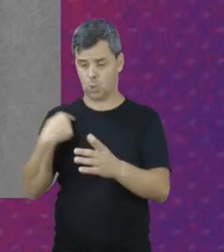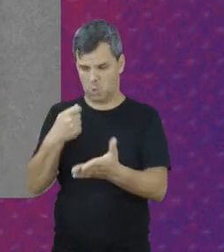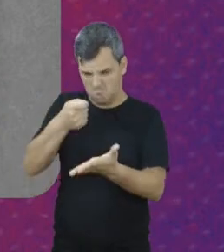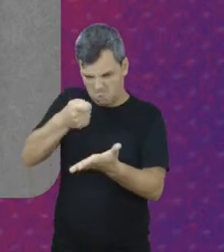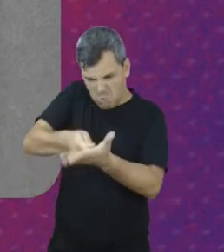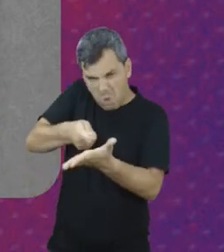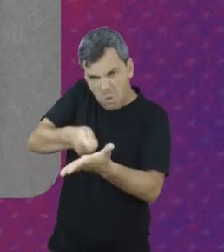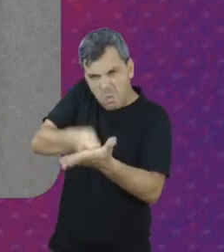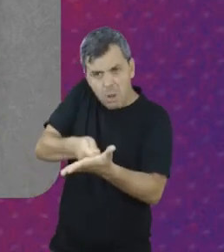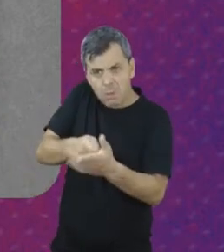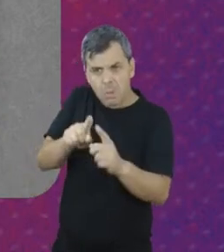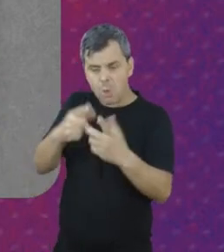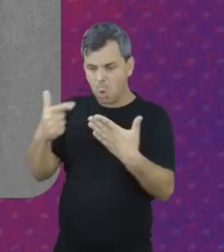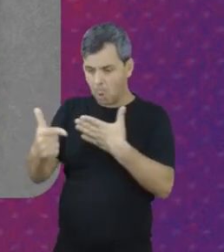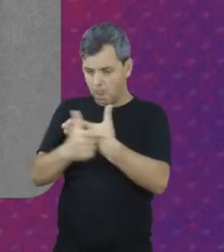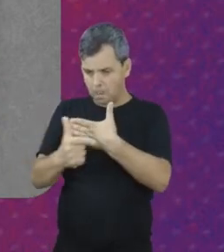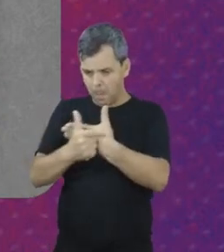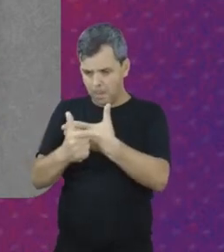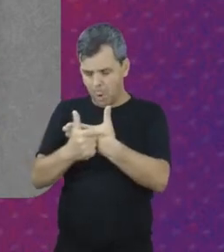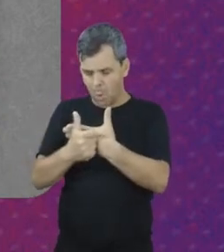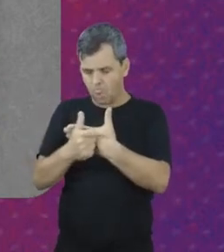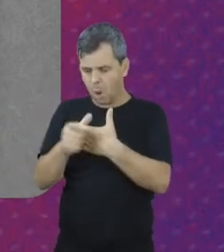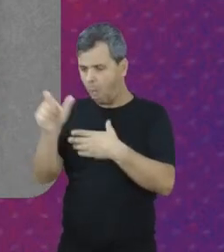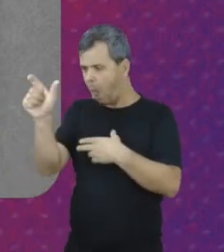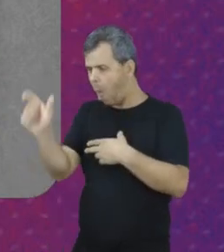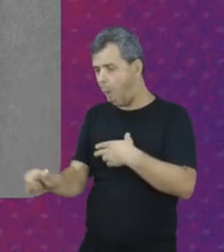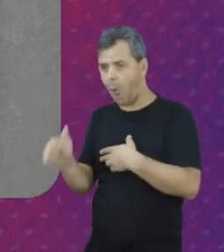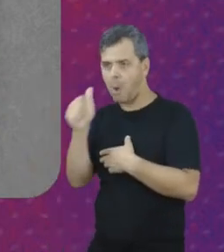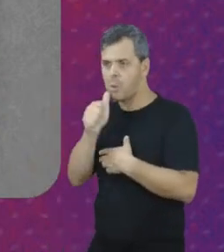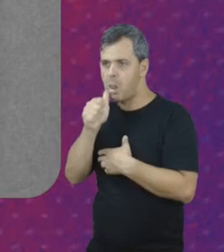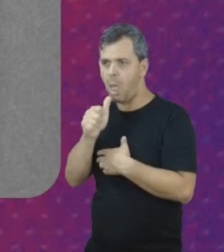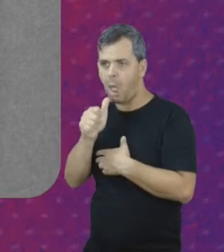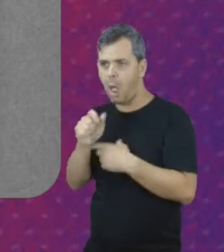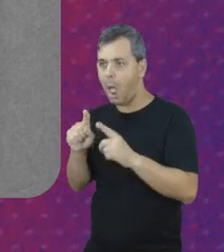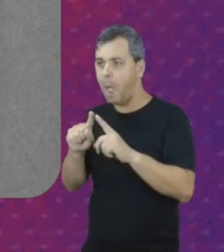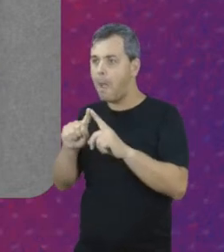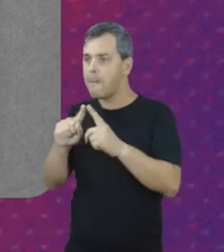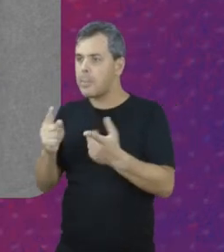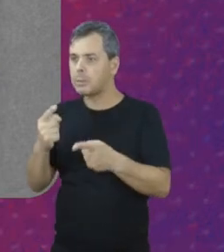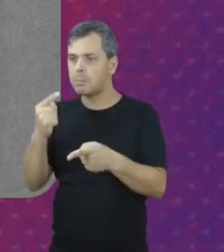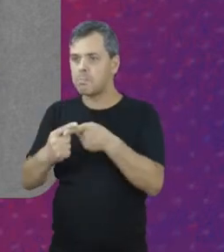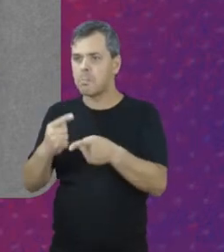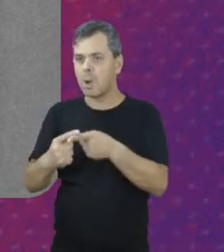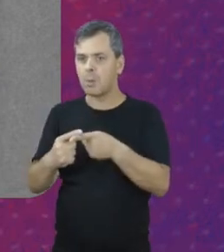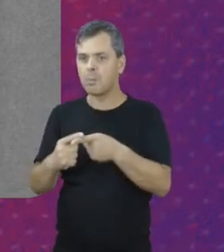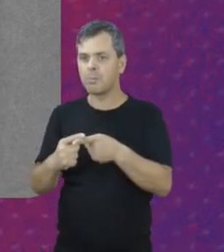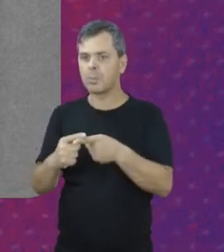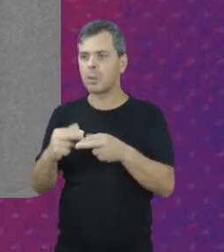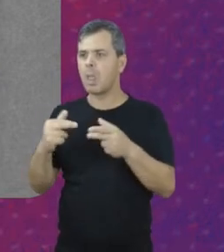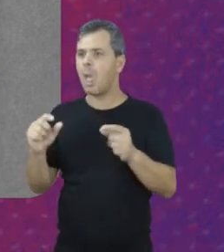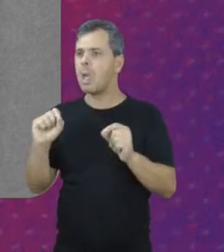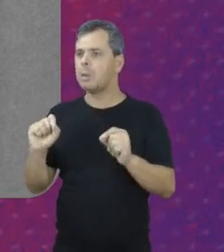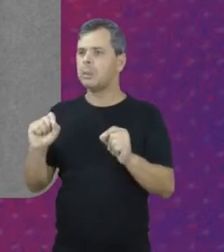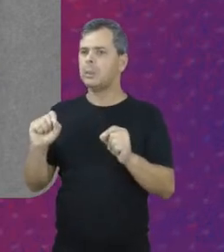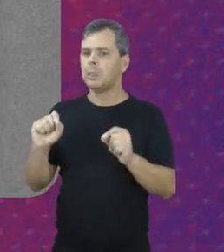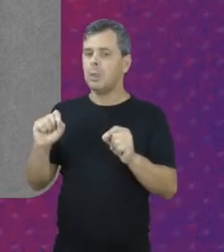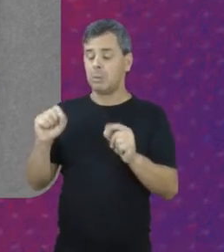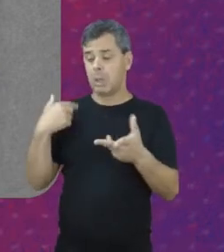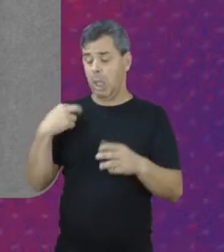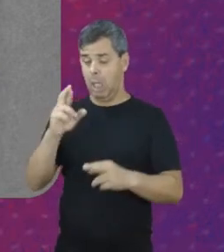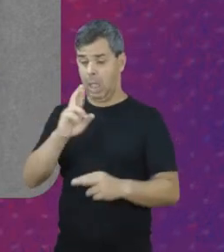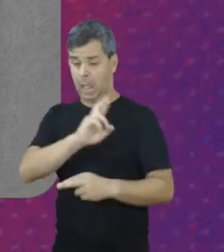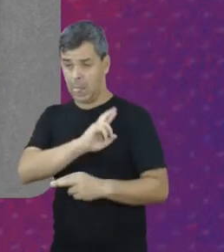imponho somente esse papel às mulheres, né, não porque elas querem, mas porque é algo que a